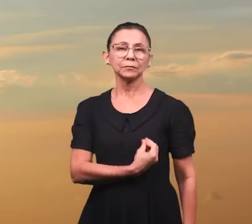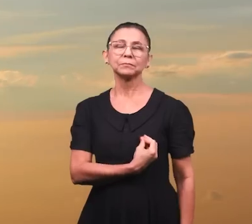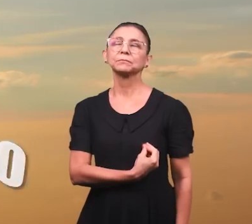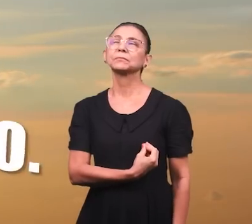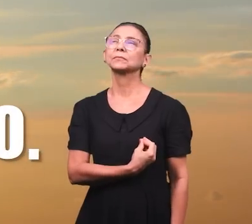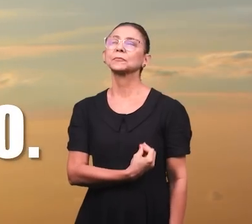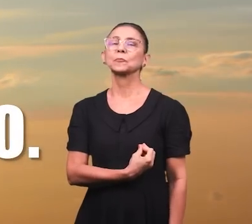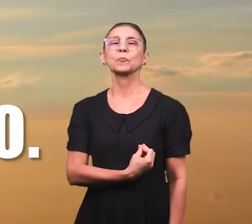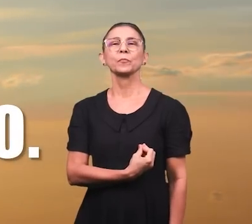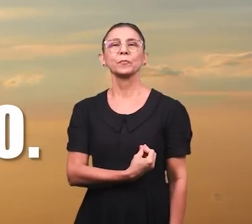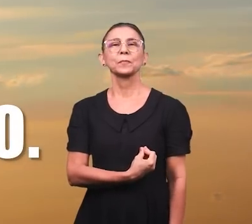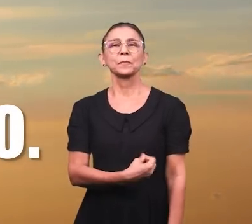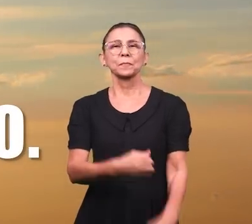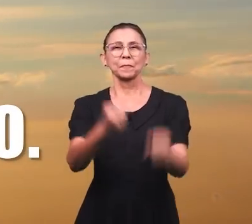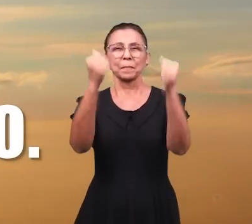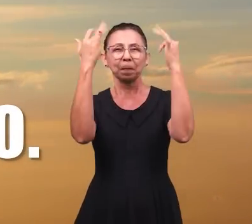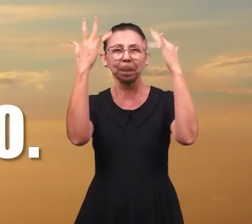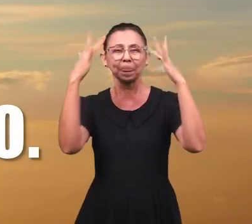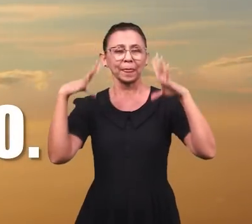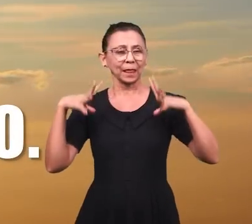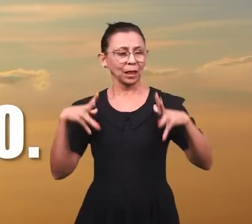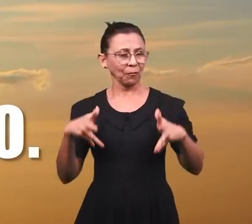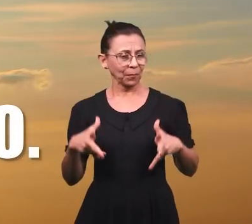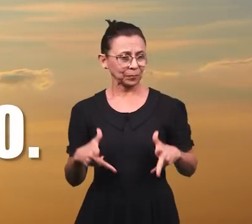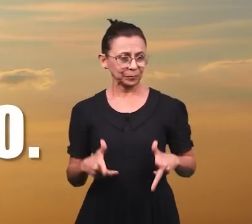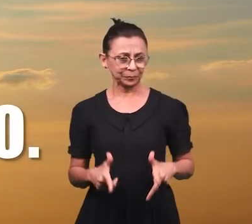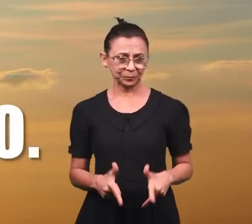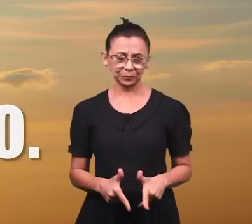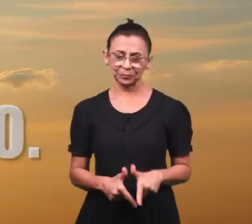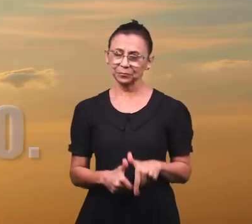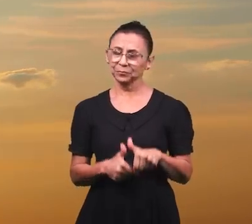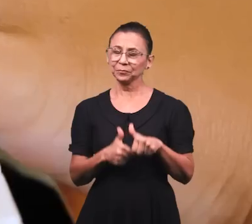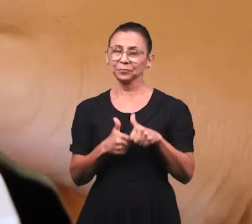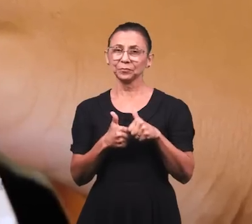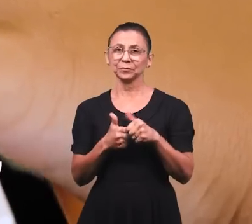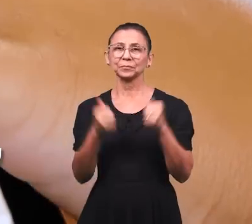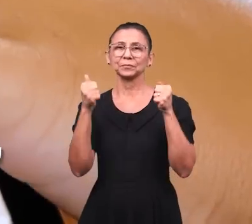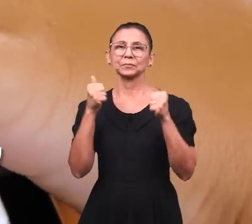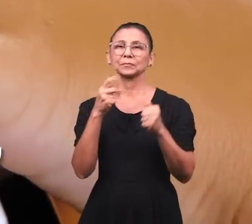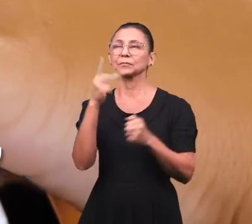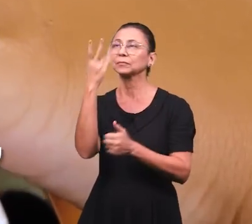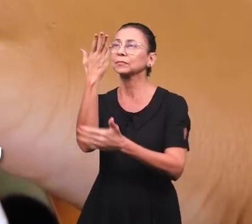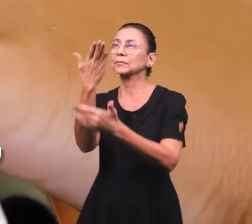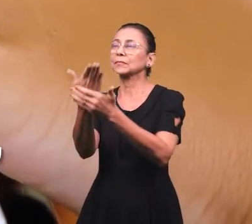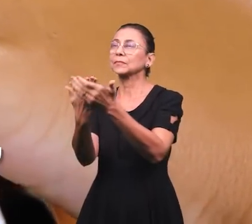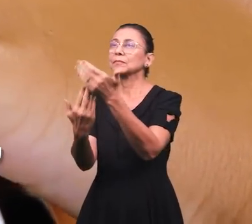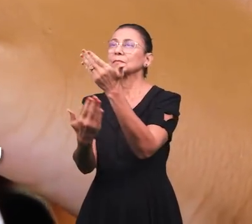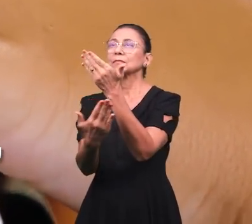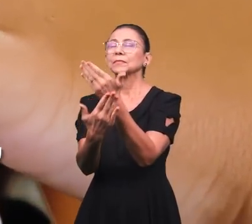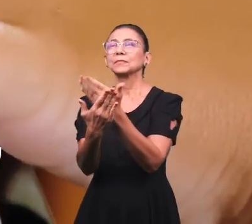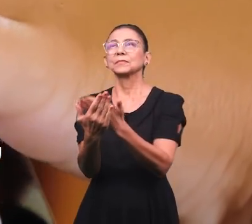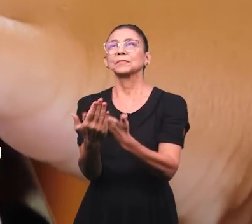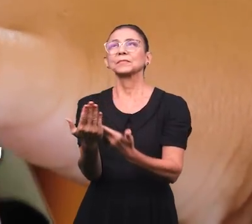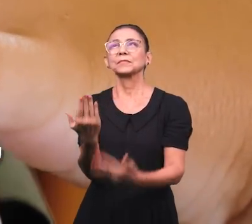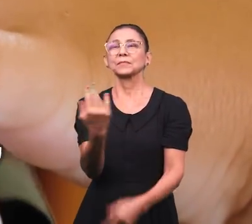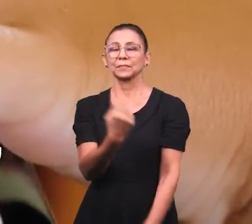revestires do ouro mais precioso, um